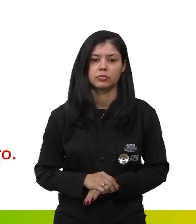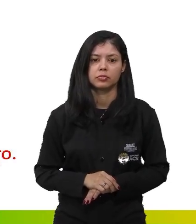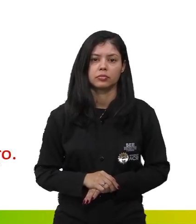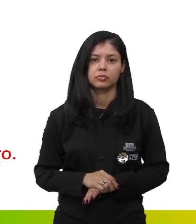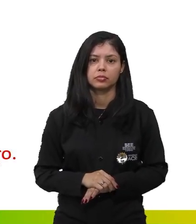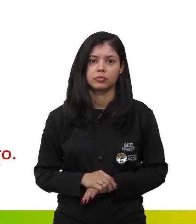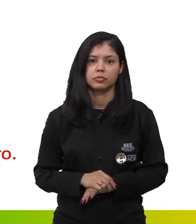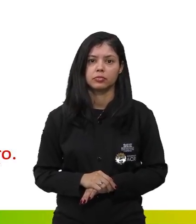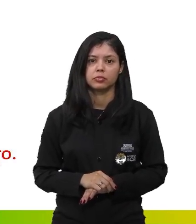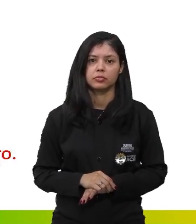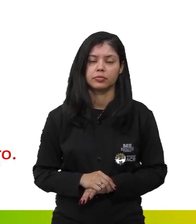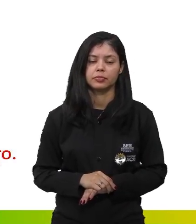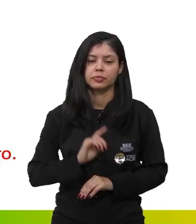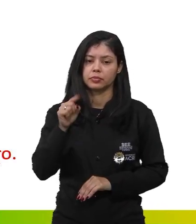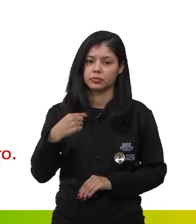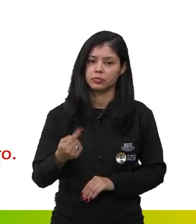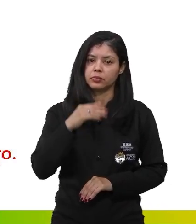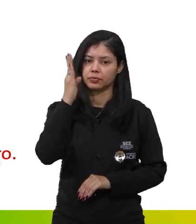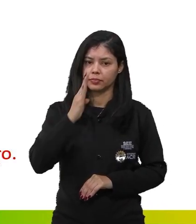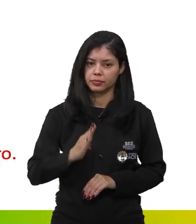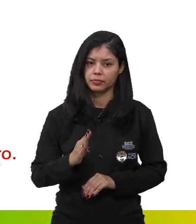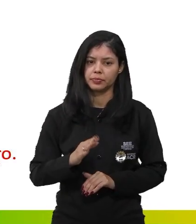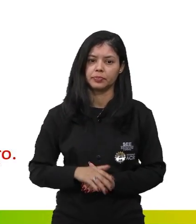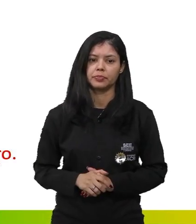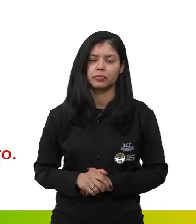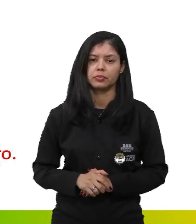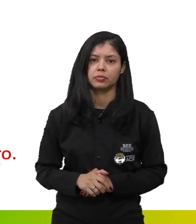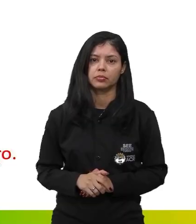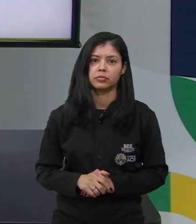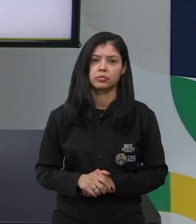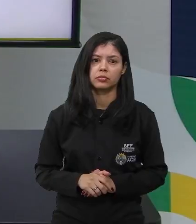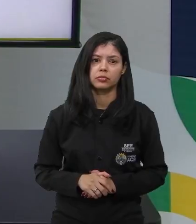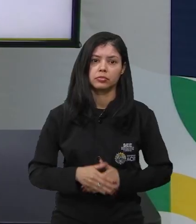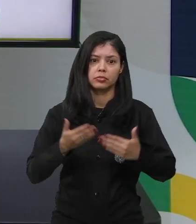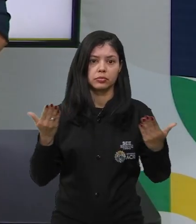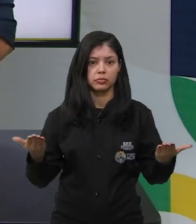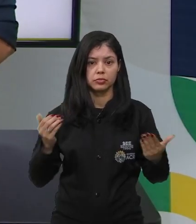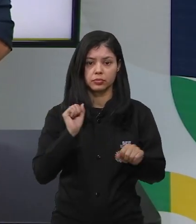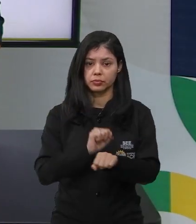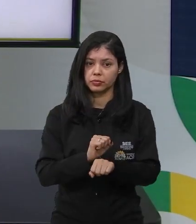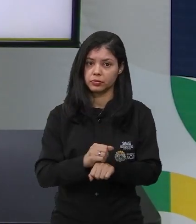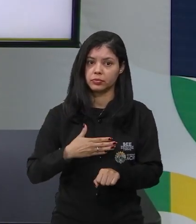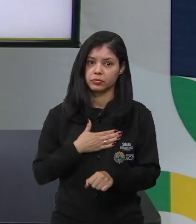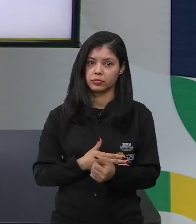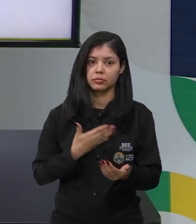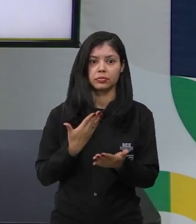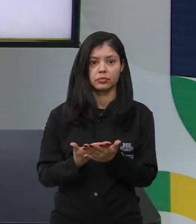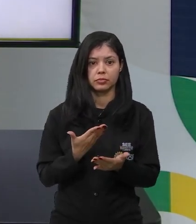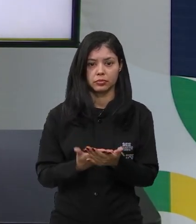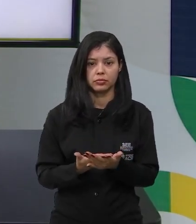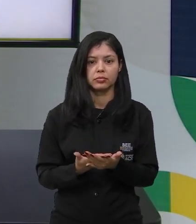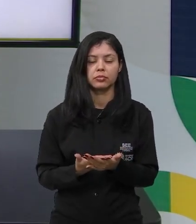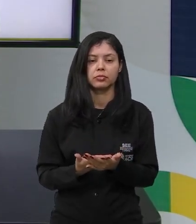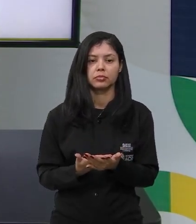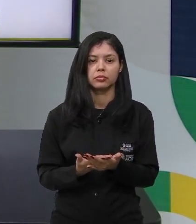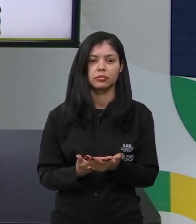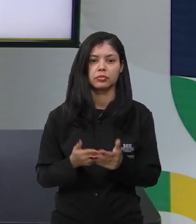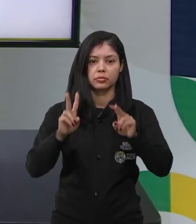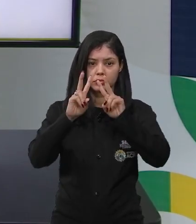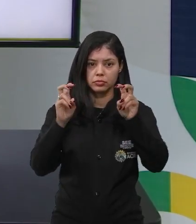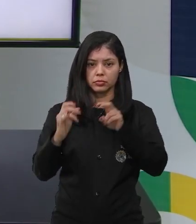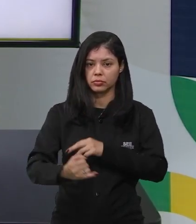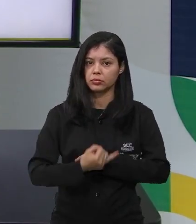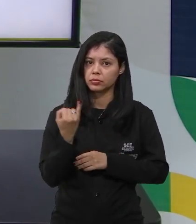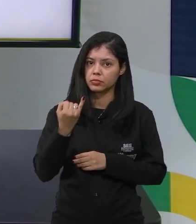o território que viria a ser depois o Brasil. Eu espero que vocês tenham gostado. Esse é um tema